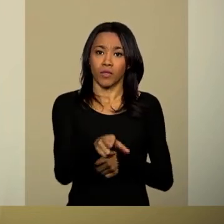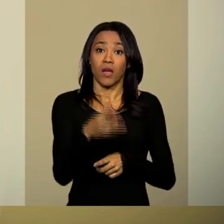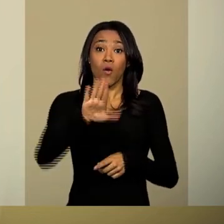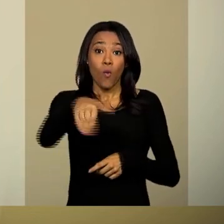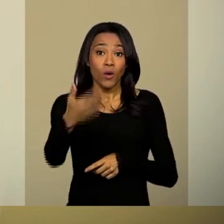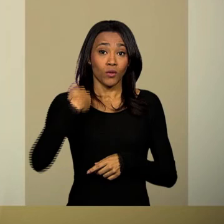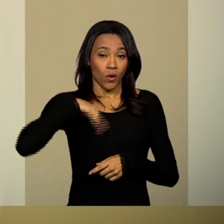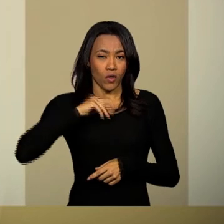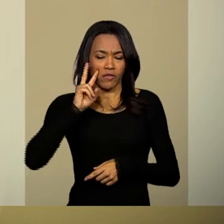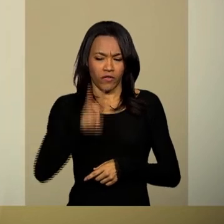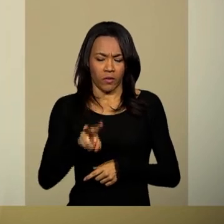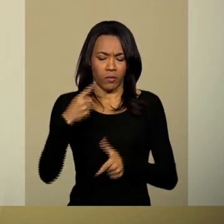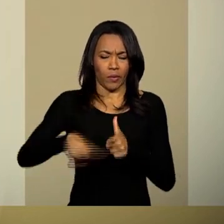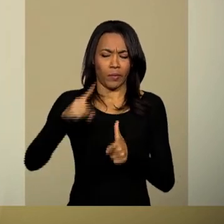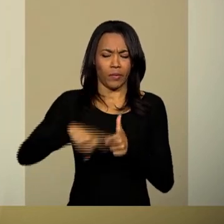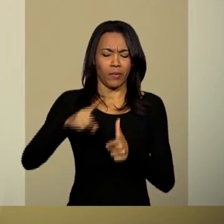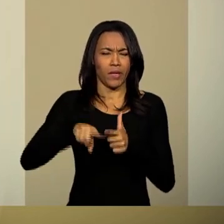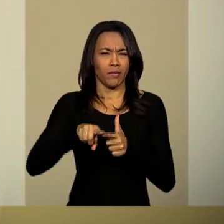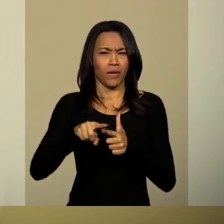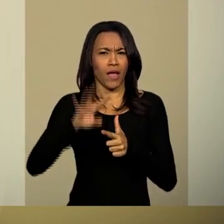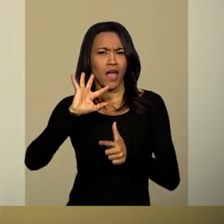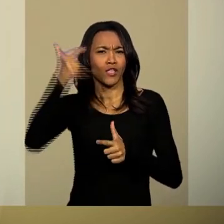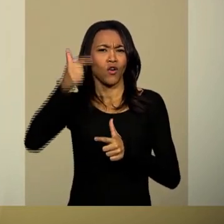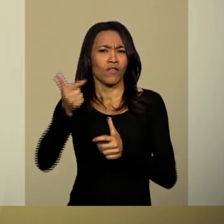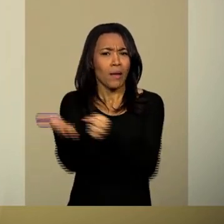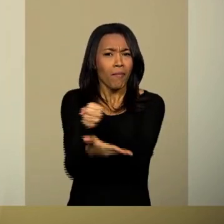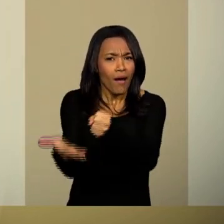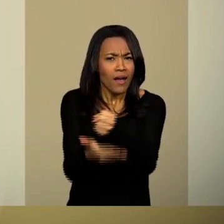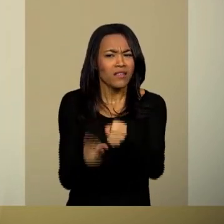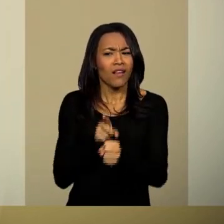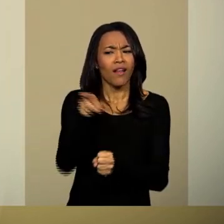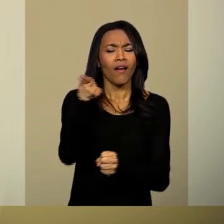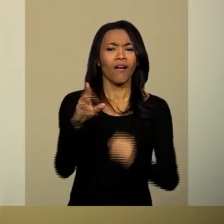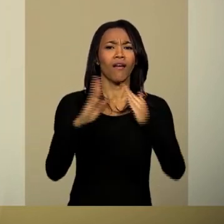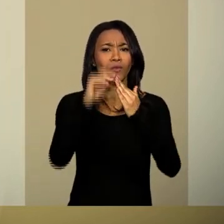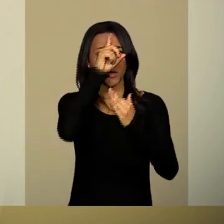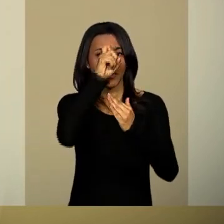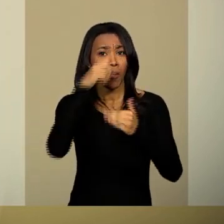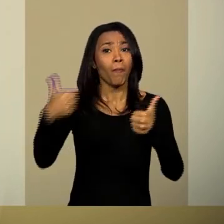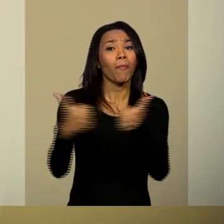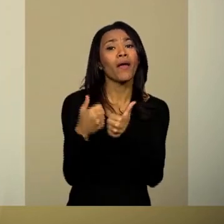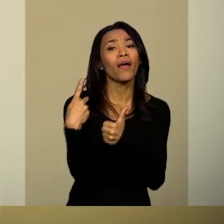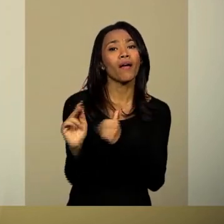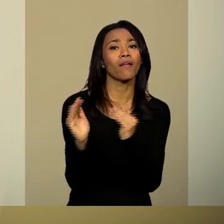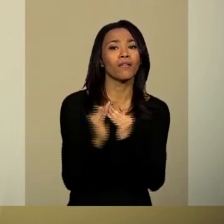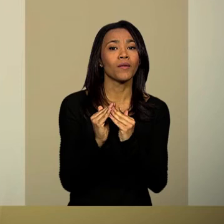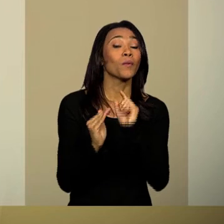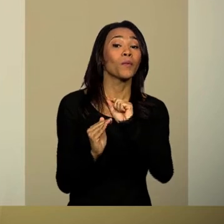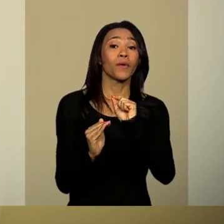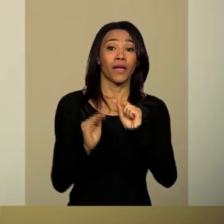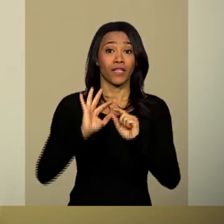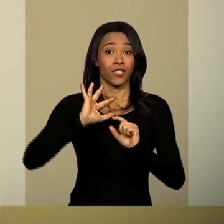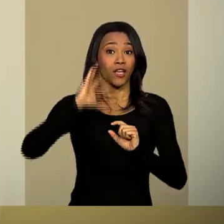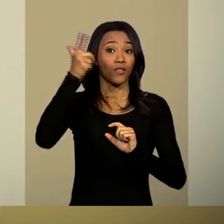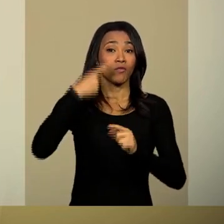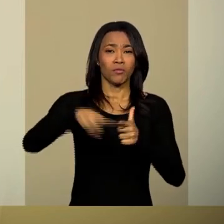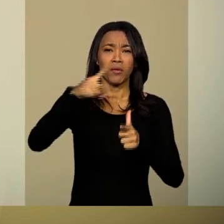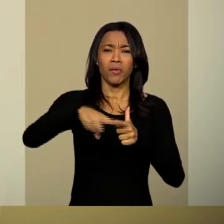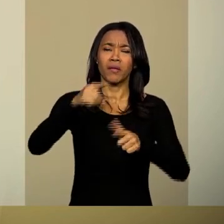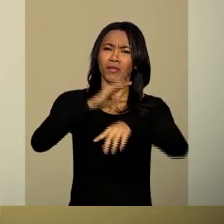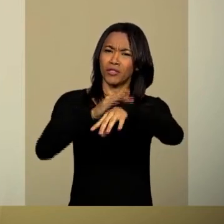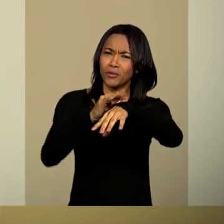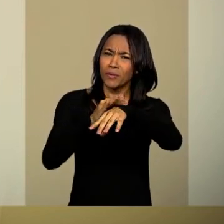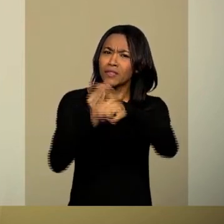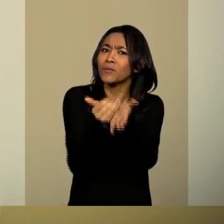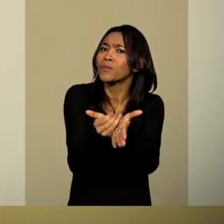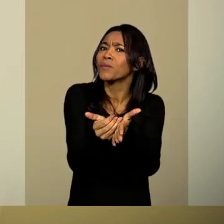trata o problema de de saúde lá na base lá no posto de saúde do bairro a gente trata as doenças no seu